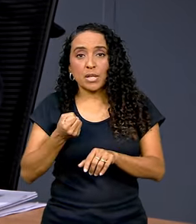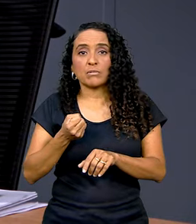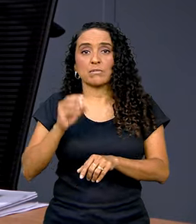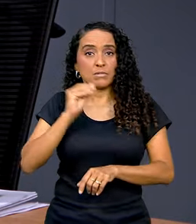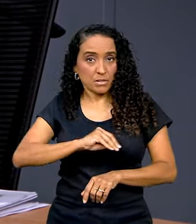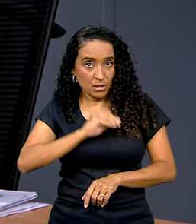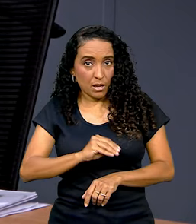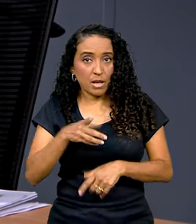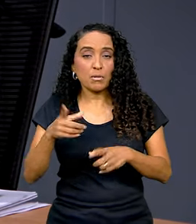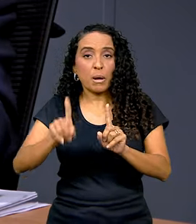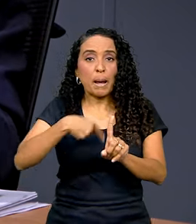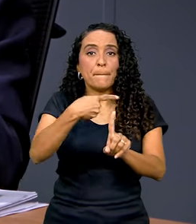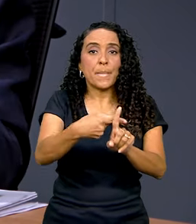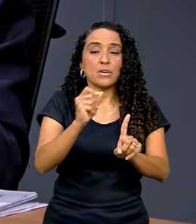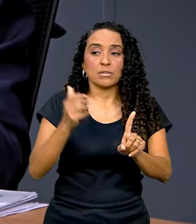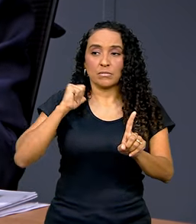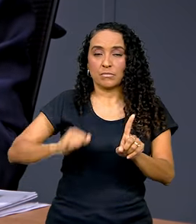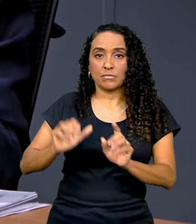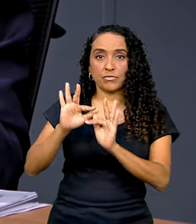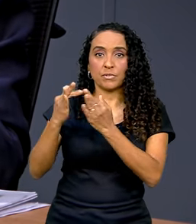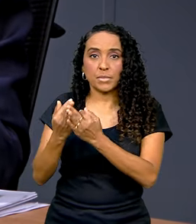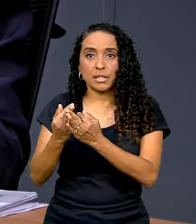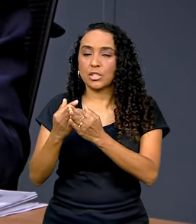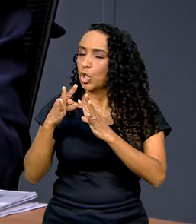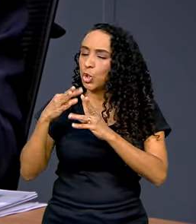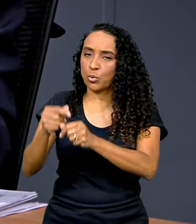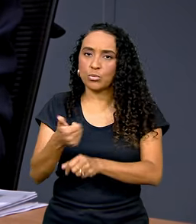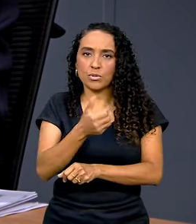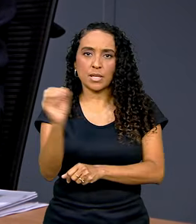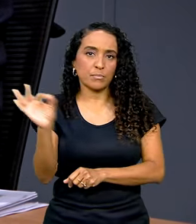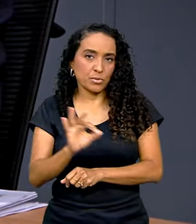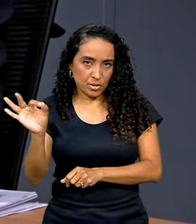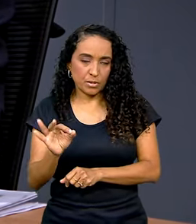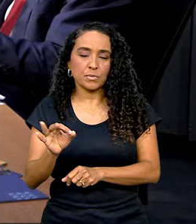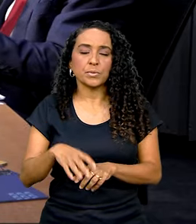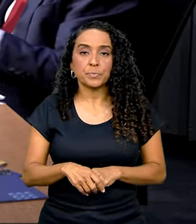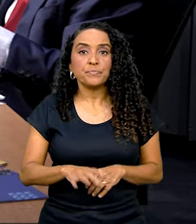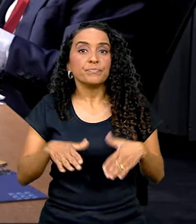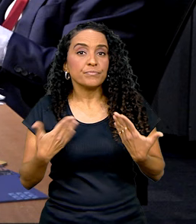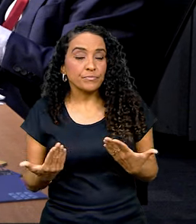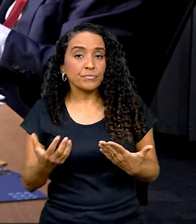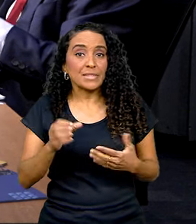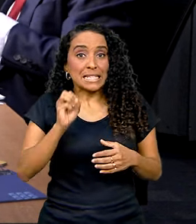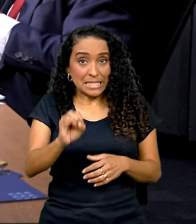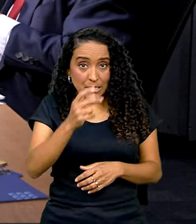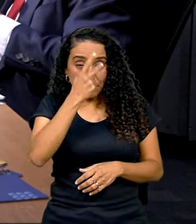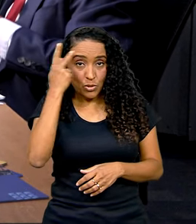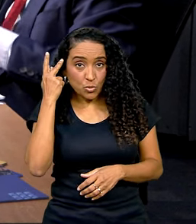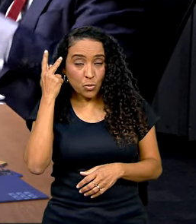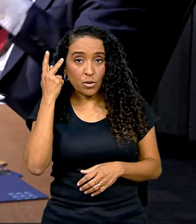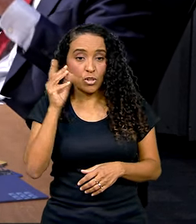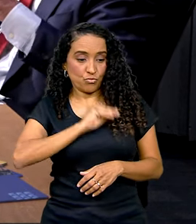recebendo o salário e mais o bolsa família inteiro 100% do benefício já quando